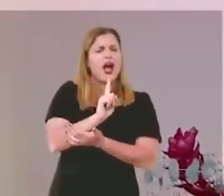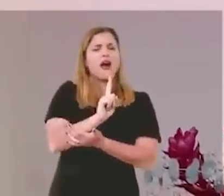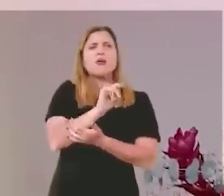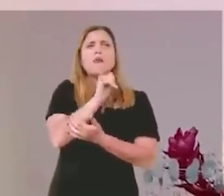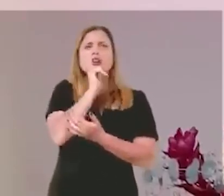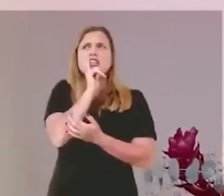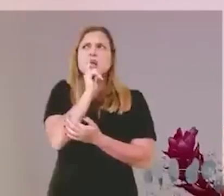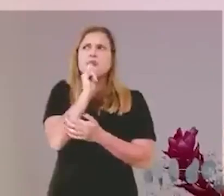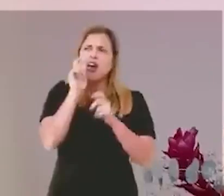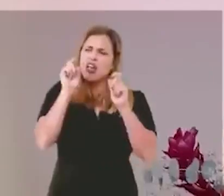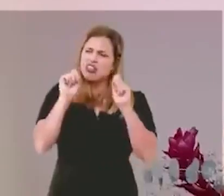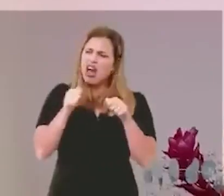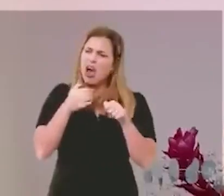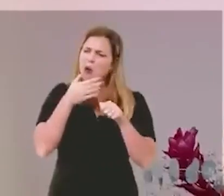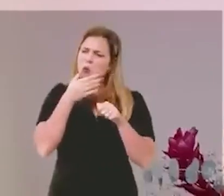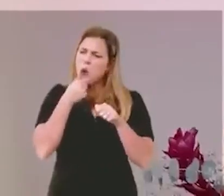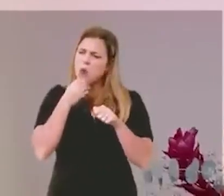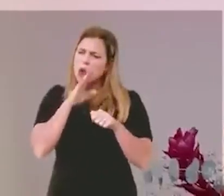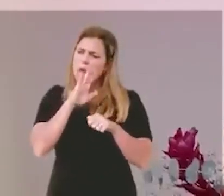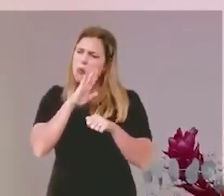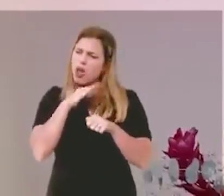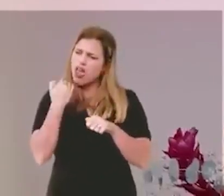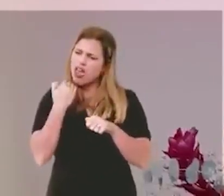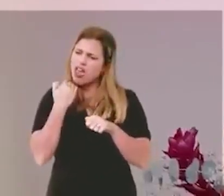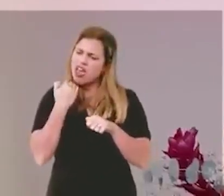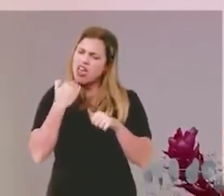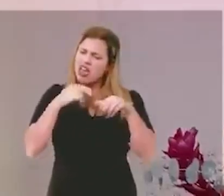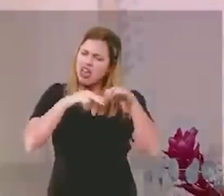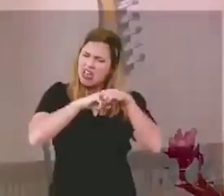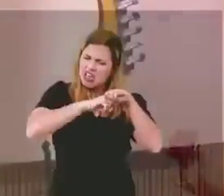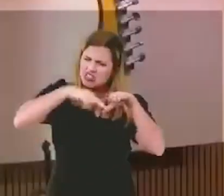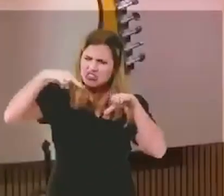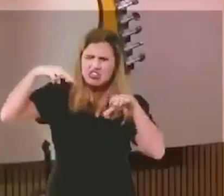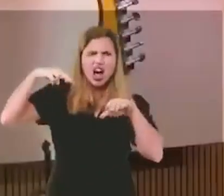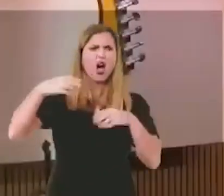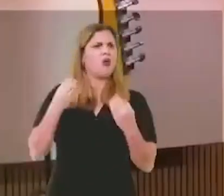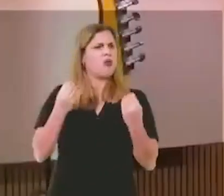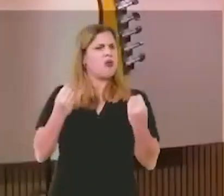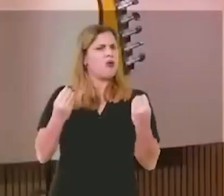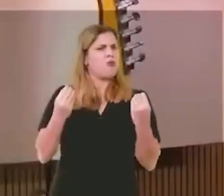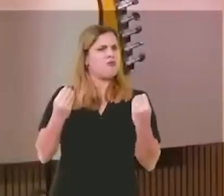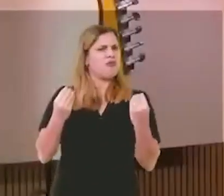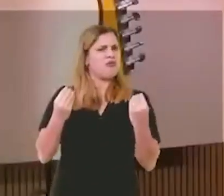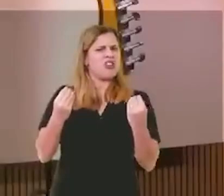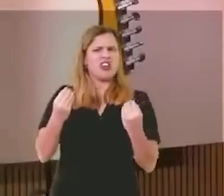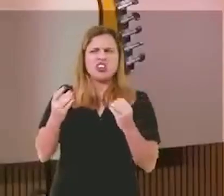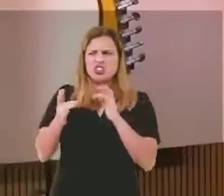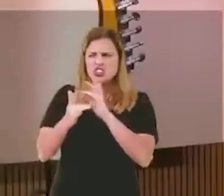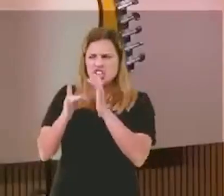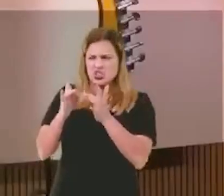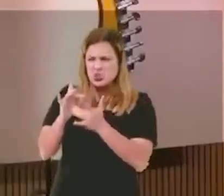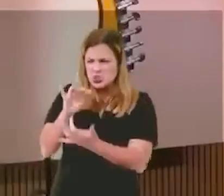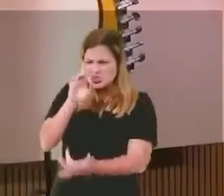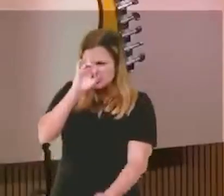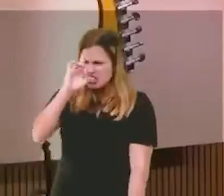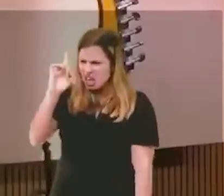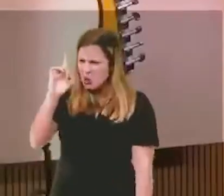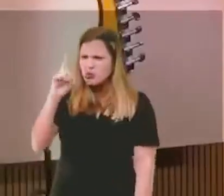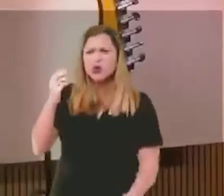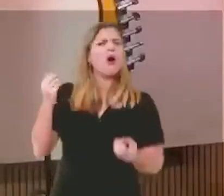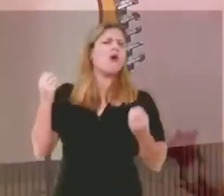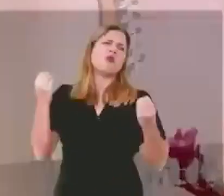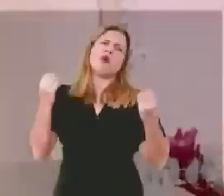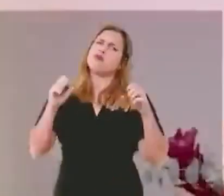cabeça deles, Jesus não podia ser Deus, porque se ele tinha um corpo físico, material, e ele